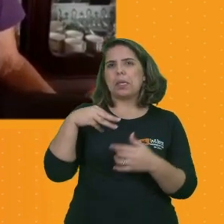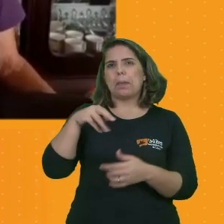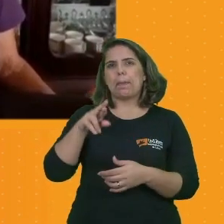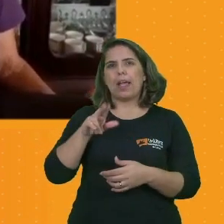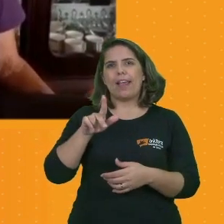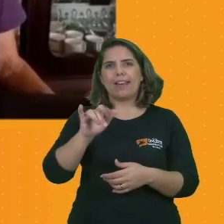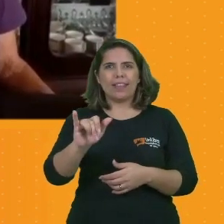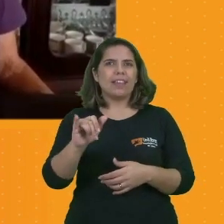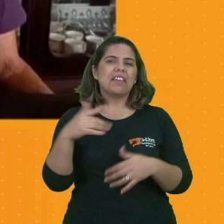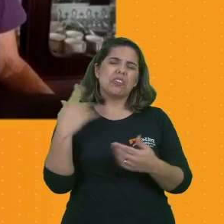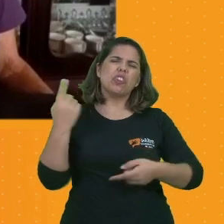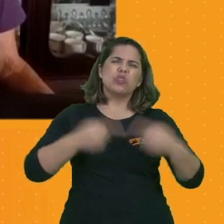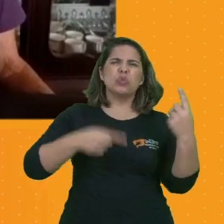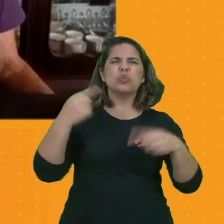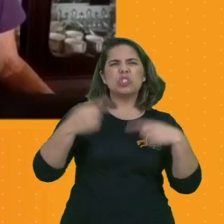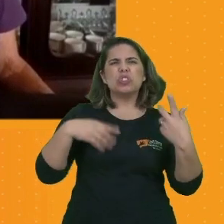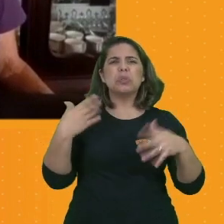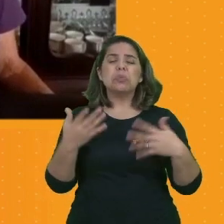nossa